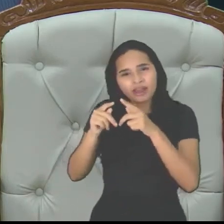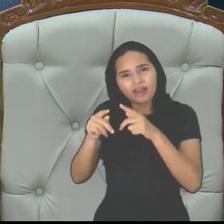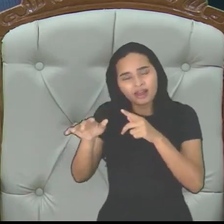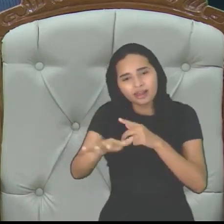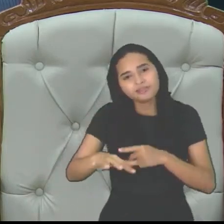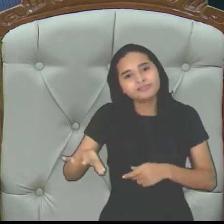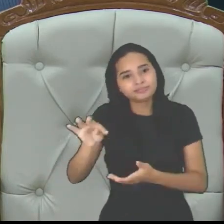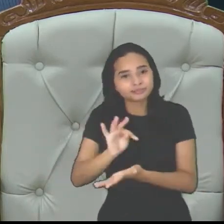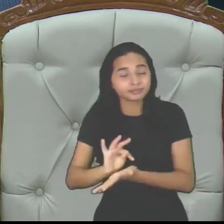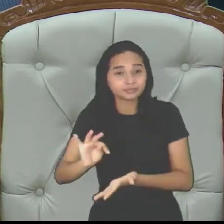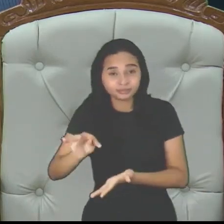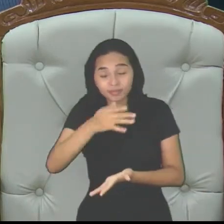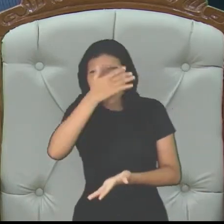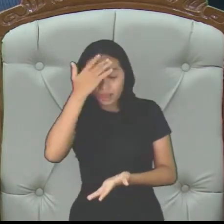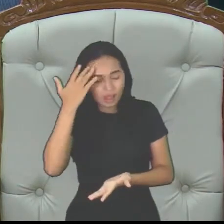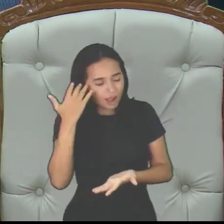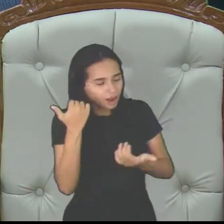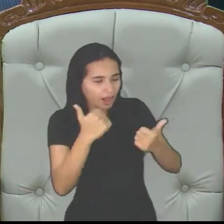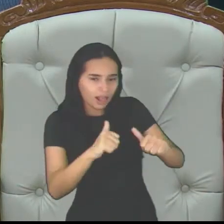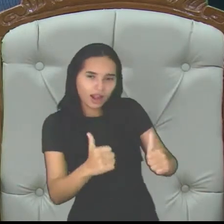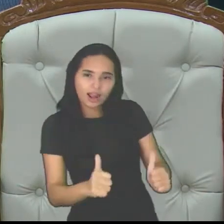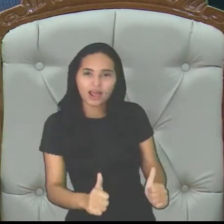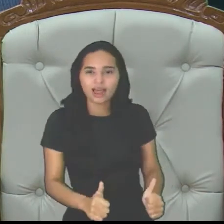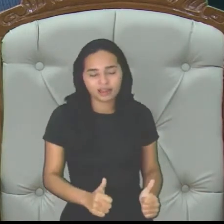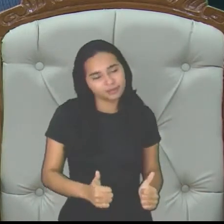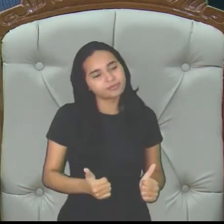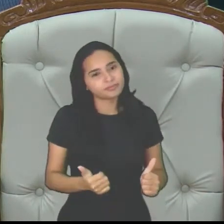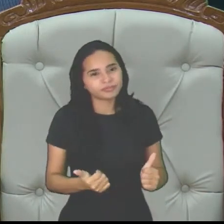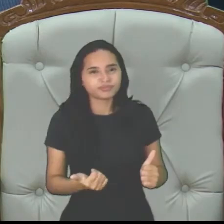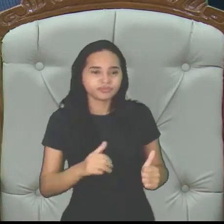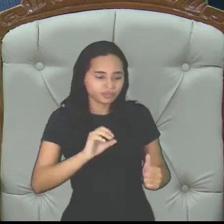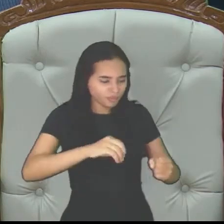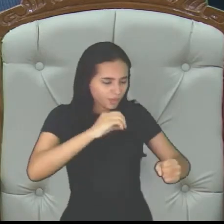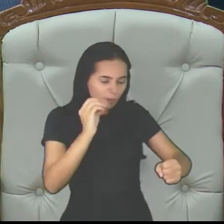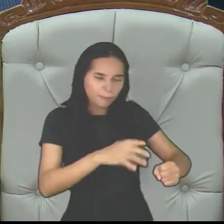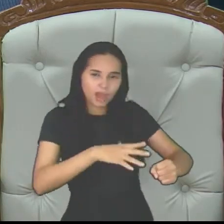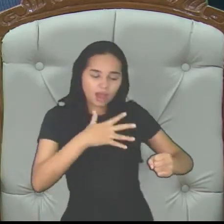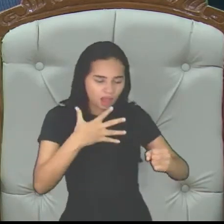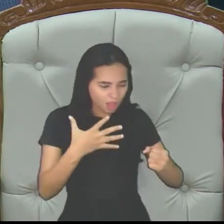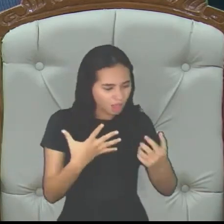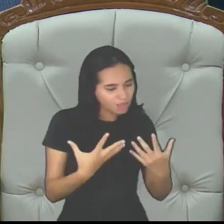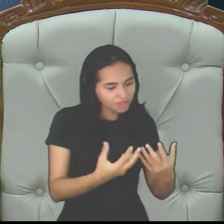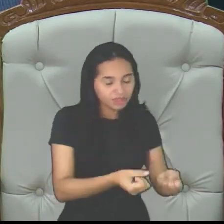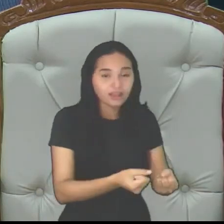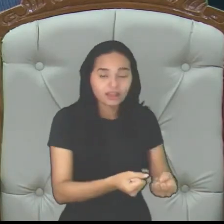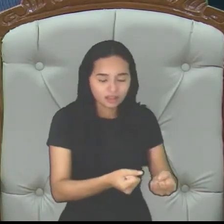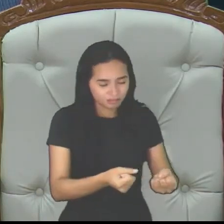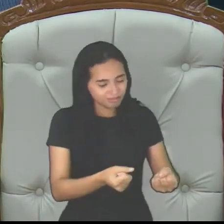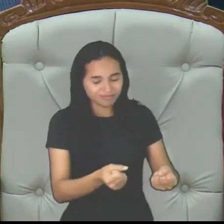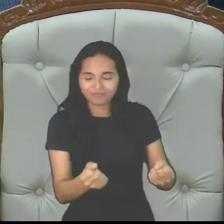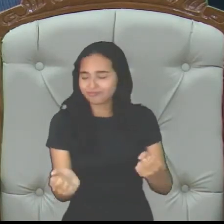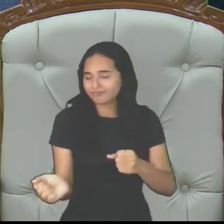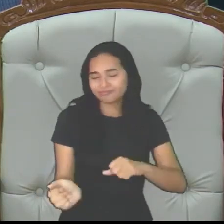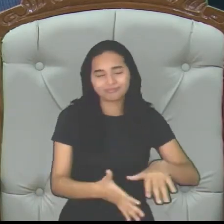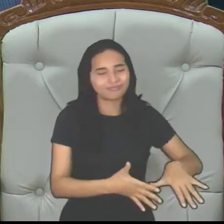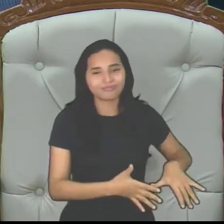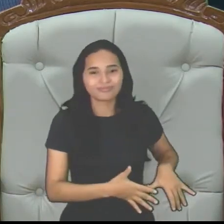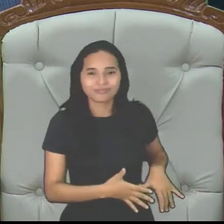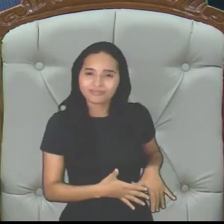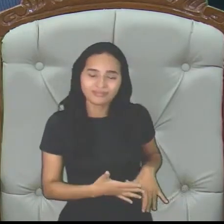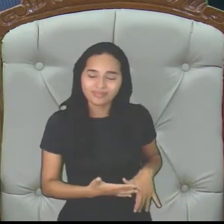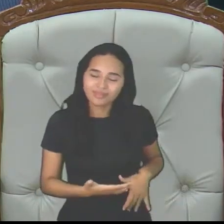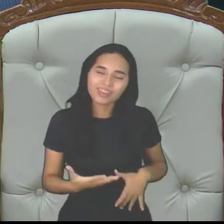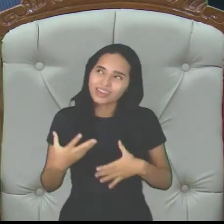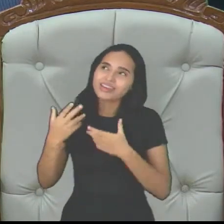eram idólatras, que seguiam a feitiçaria, elas deixaram tudo para estarem com